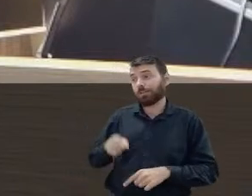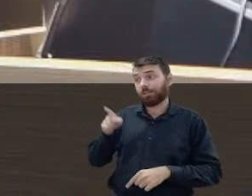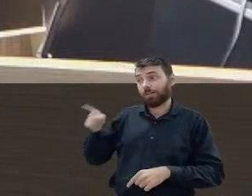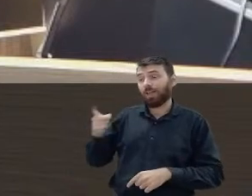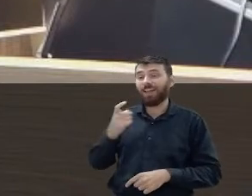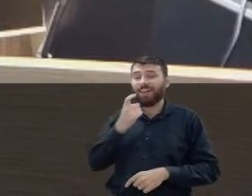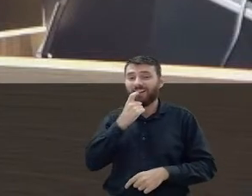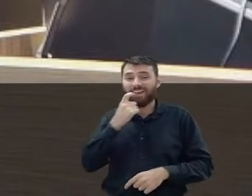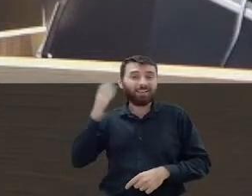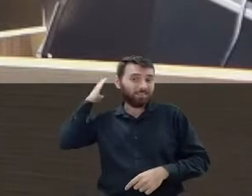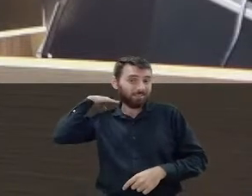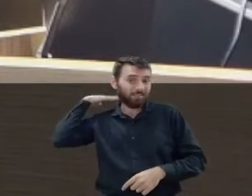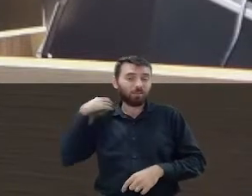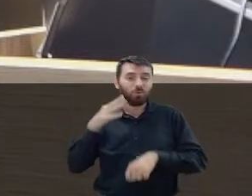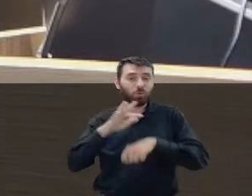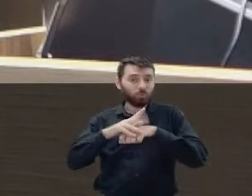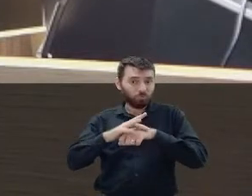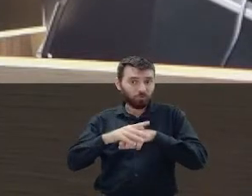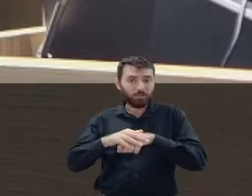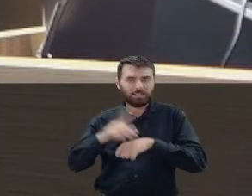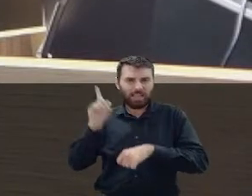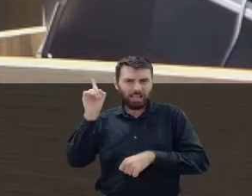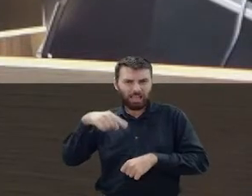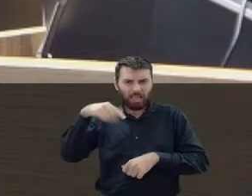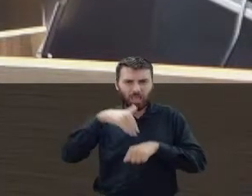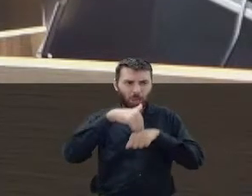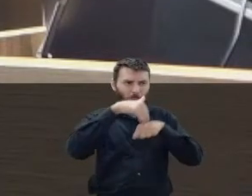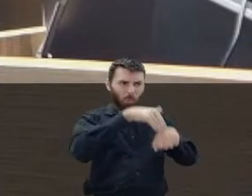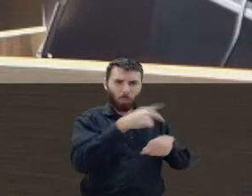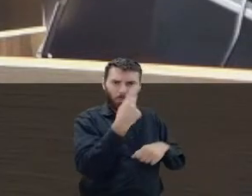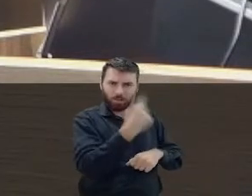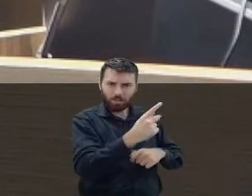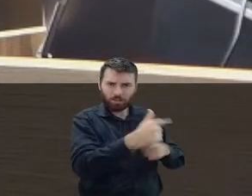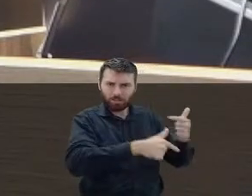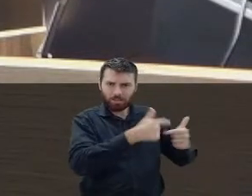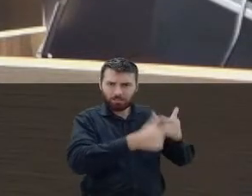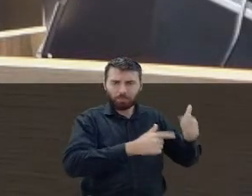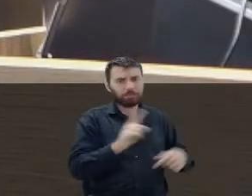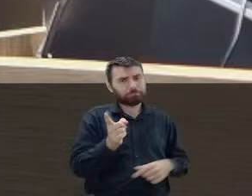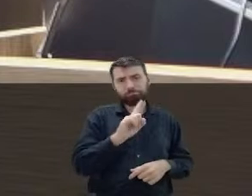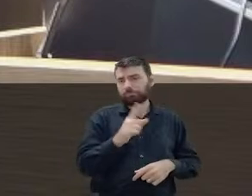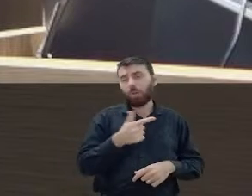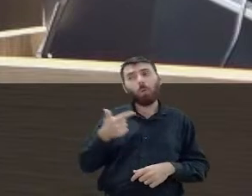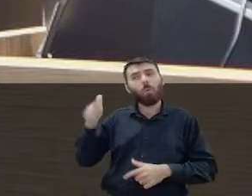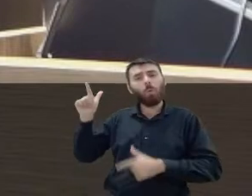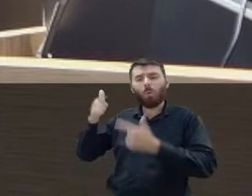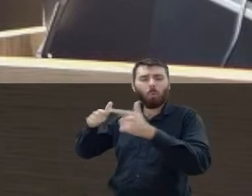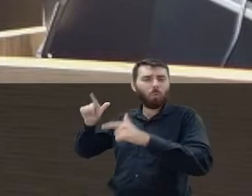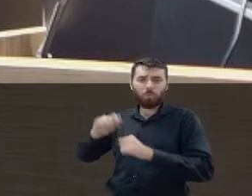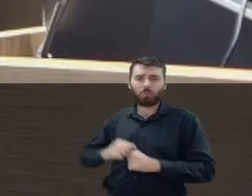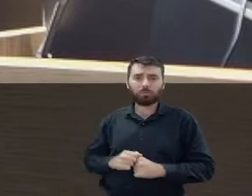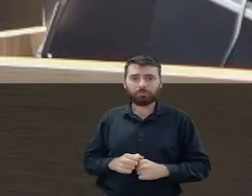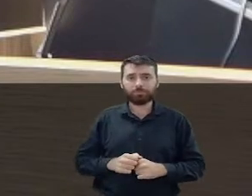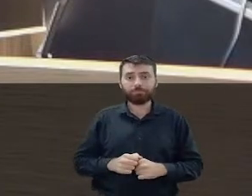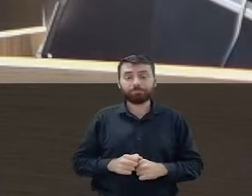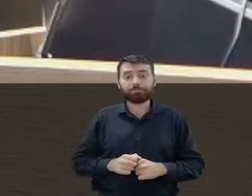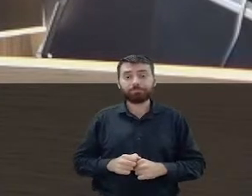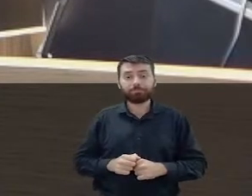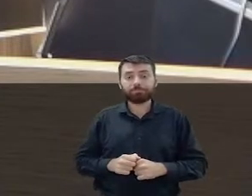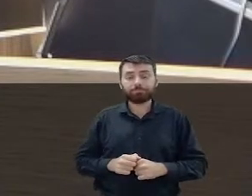não há prova de que ela tenha dado causa aos sucessivos indeferimentos dos pedidos de benefícios